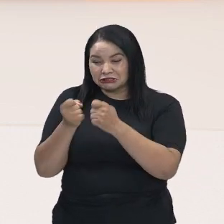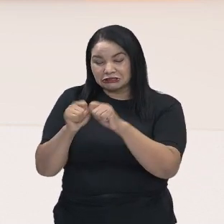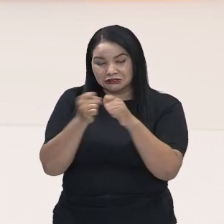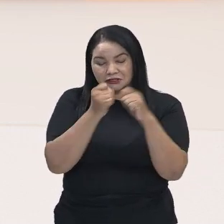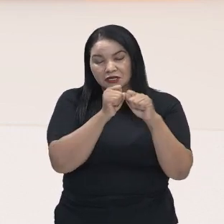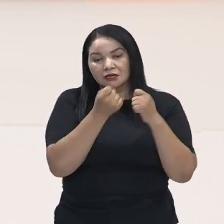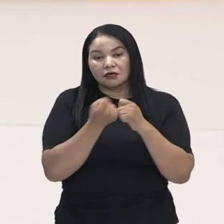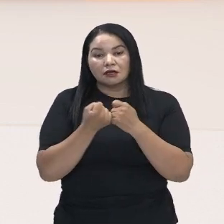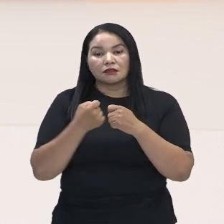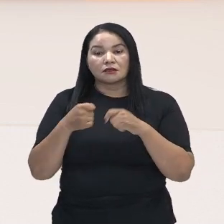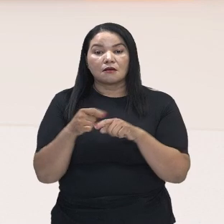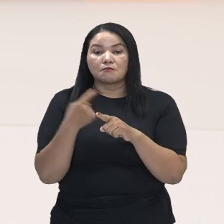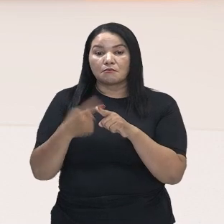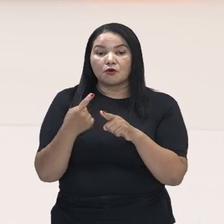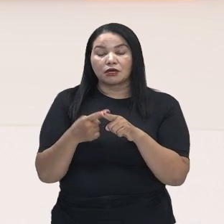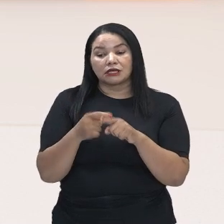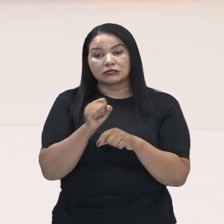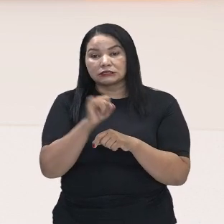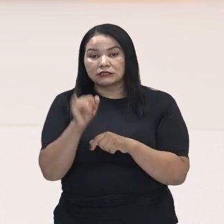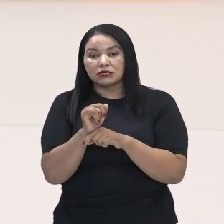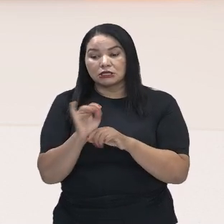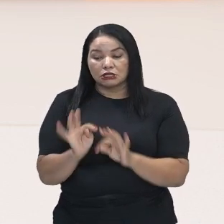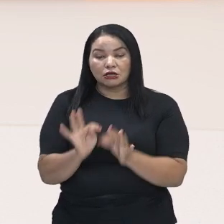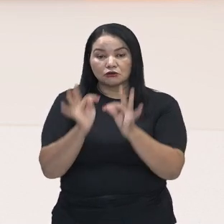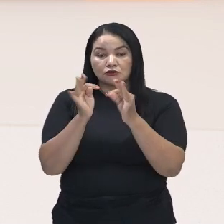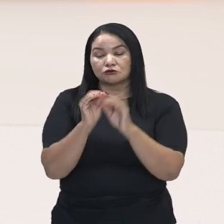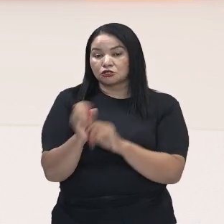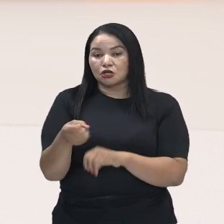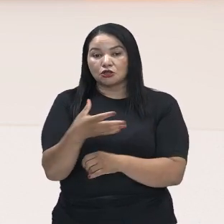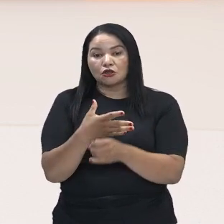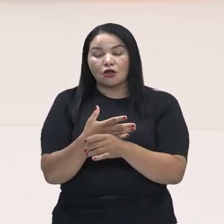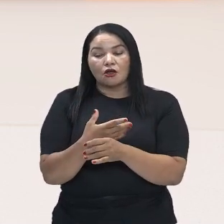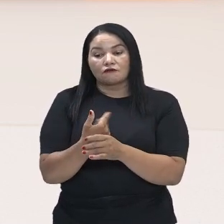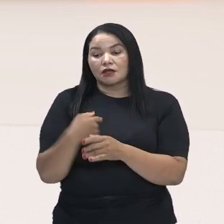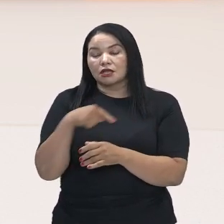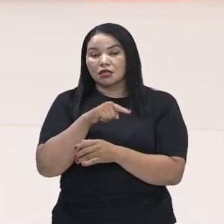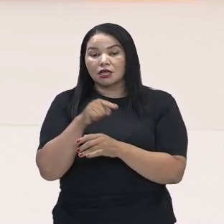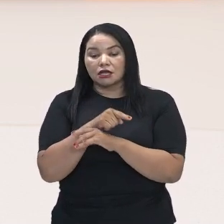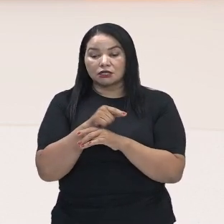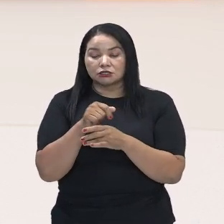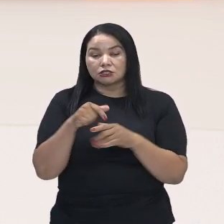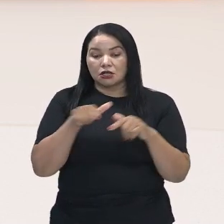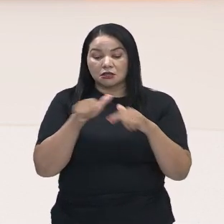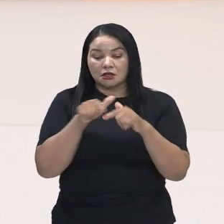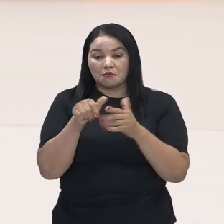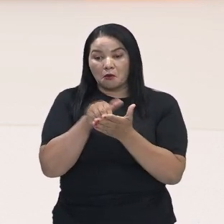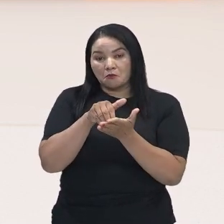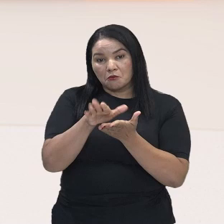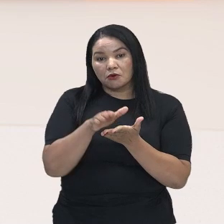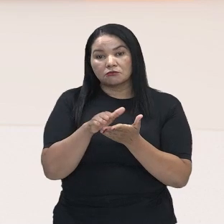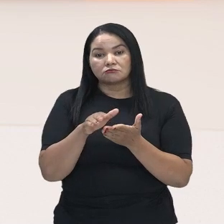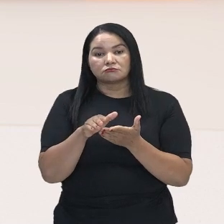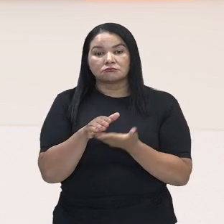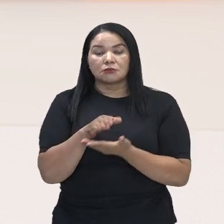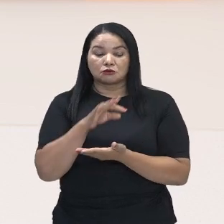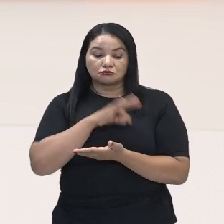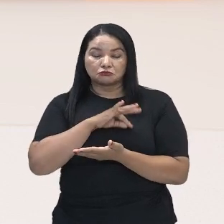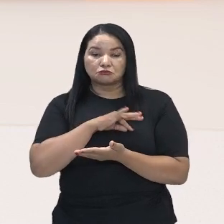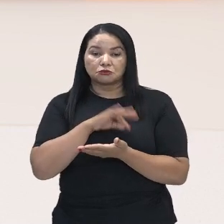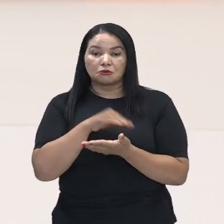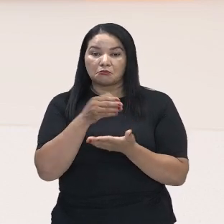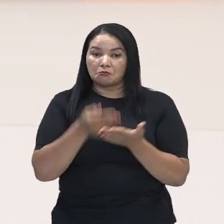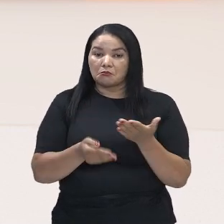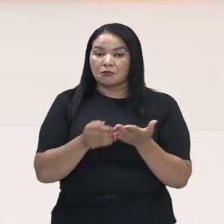industriais, temendo que as novas tecnologias ameaçassem seus empregos e meios de subsistência. Então,